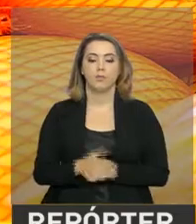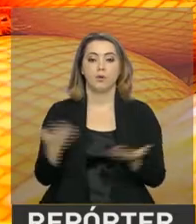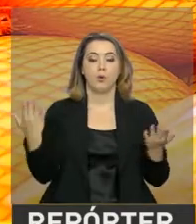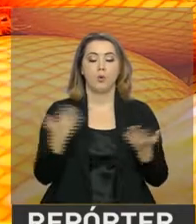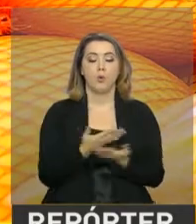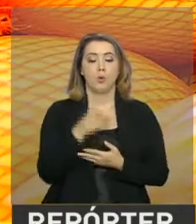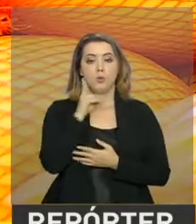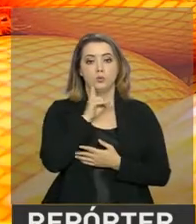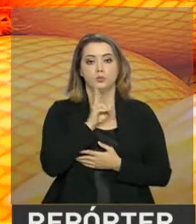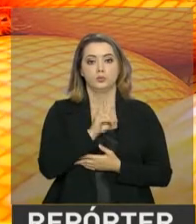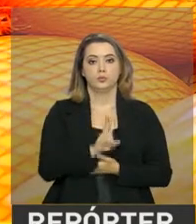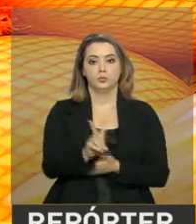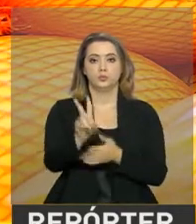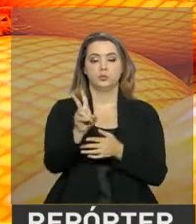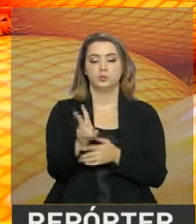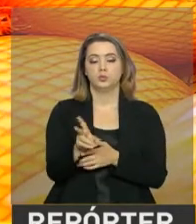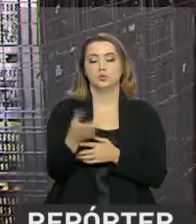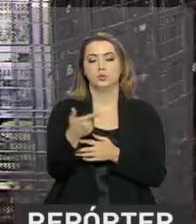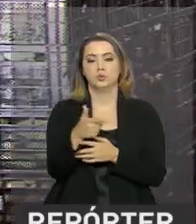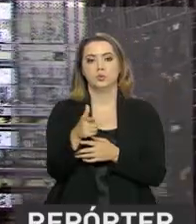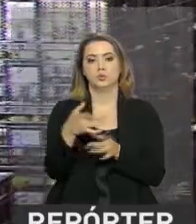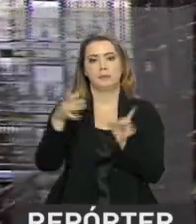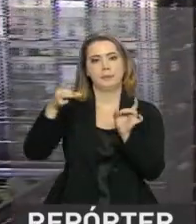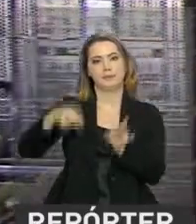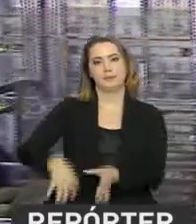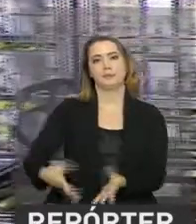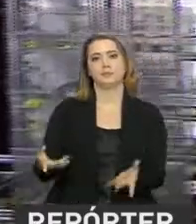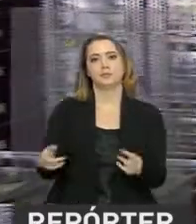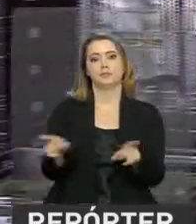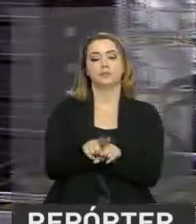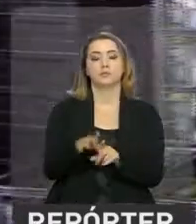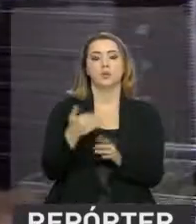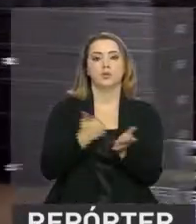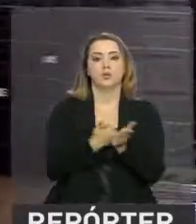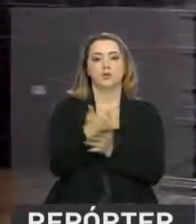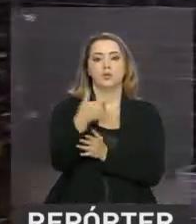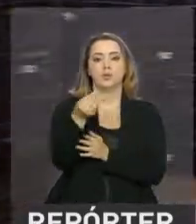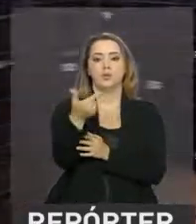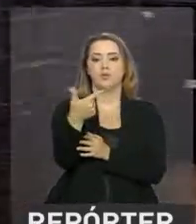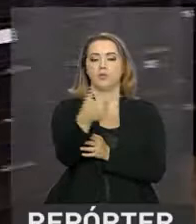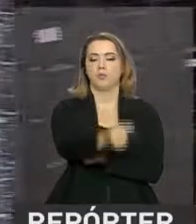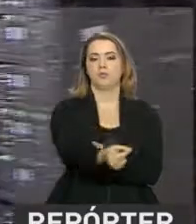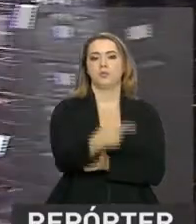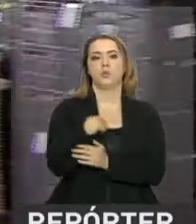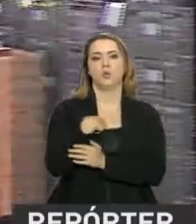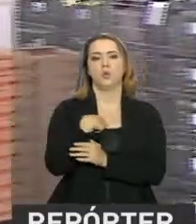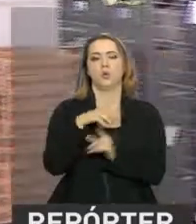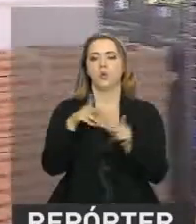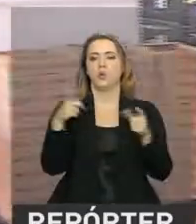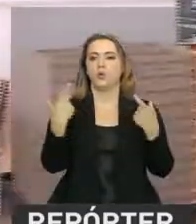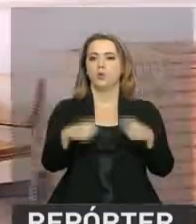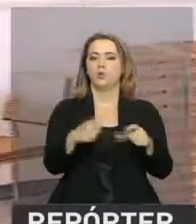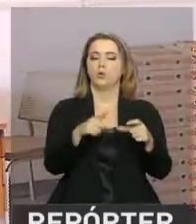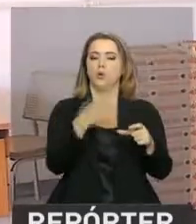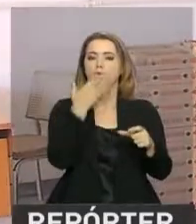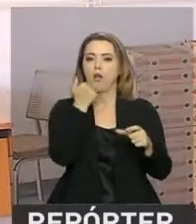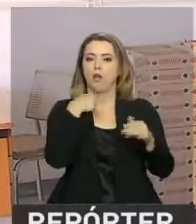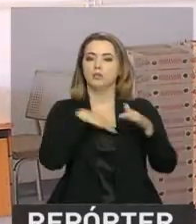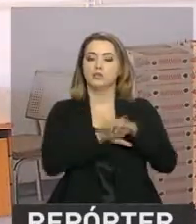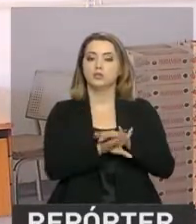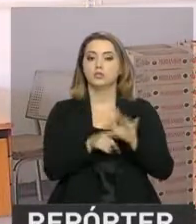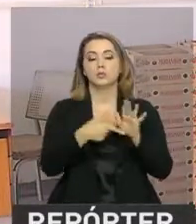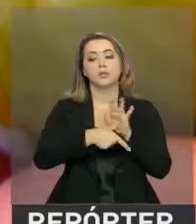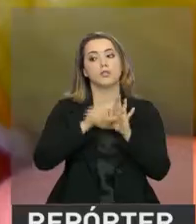ao desperdício, a CEASA de Brasília mantém desde 2012 um banco de alimentos. Com isso, o que